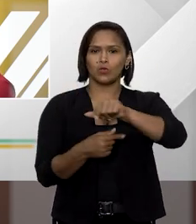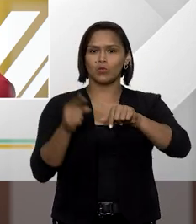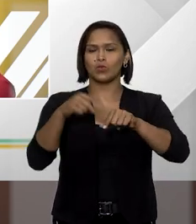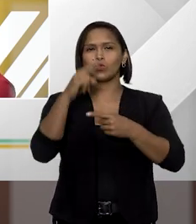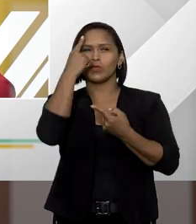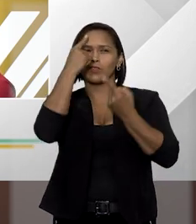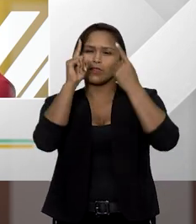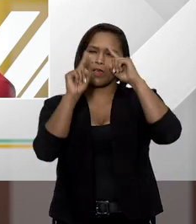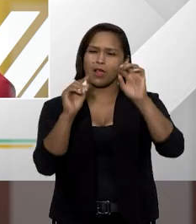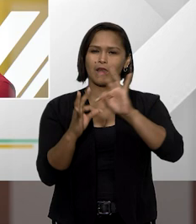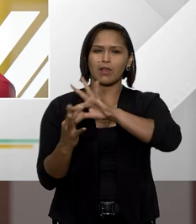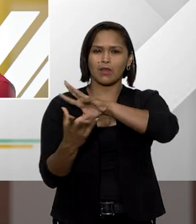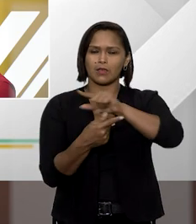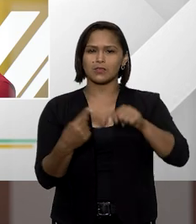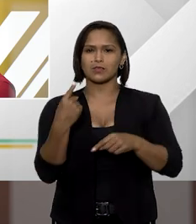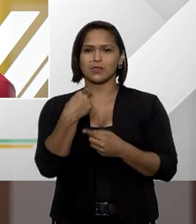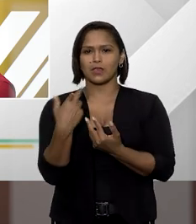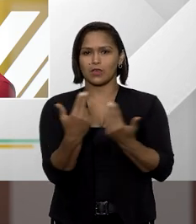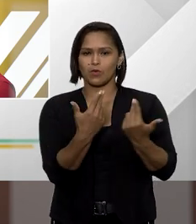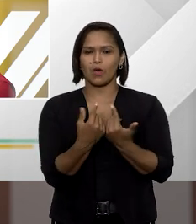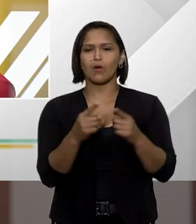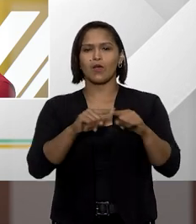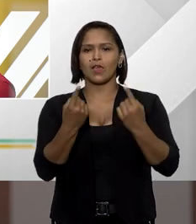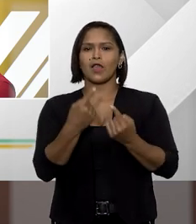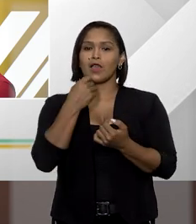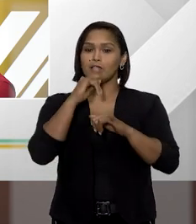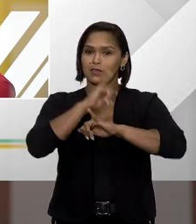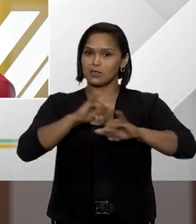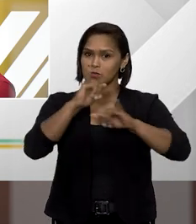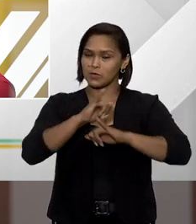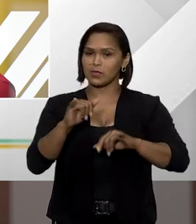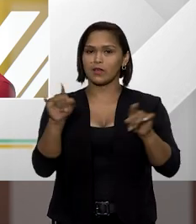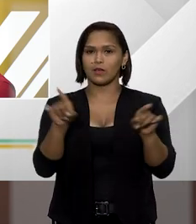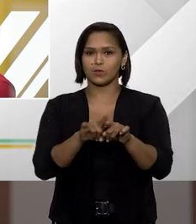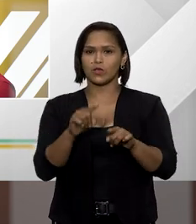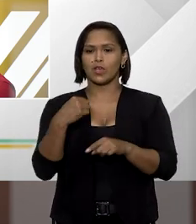do idealismo e idealistas que somos, ainda acreditamos, né, Igor,